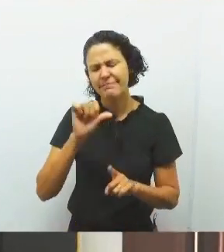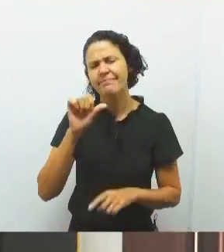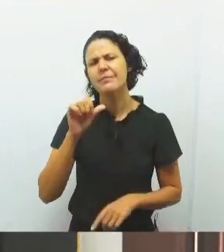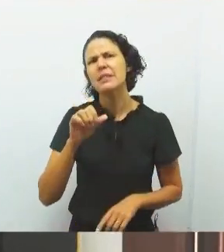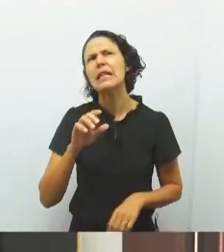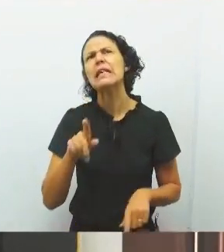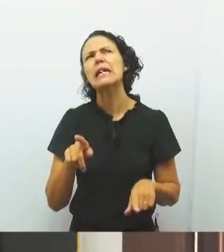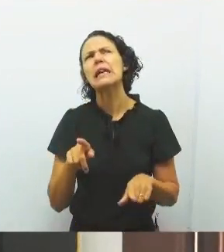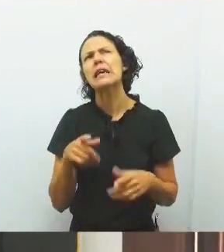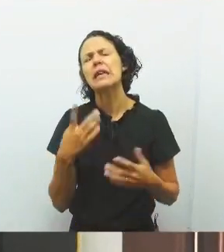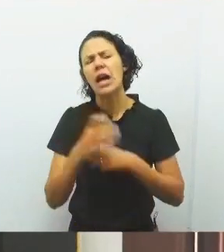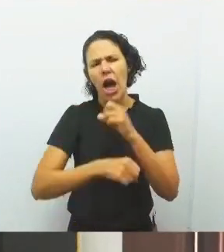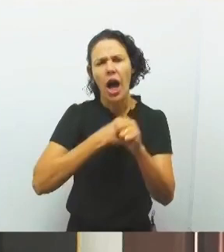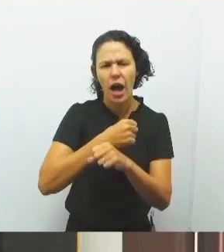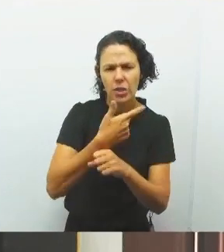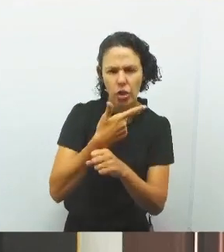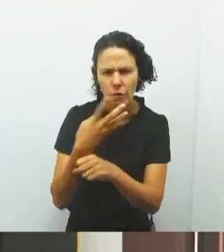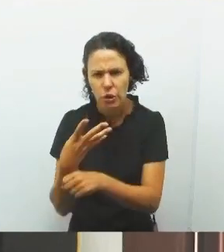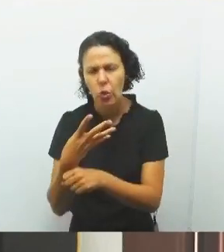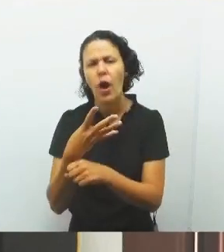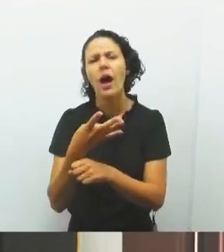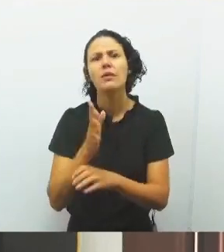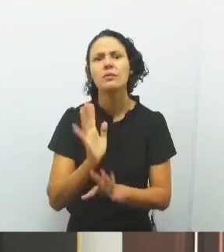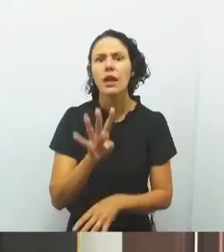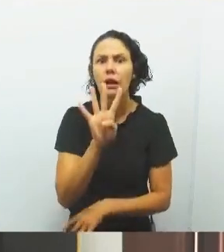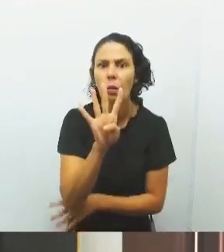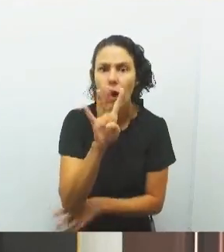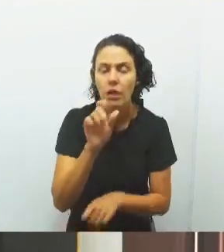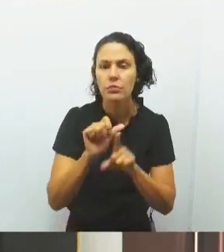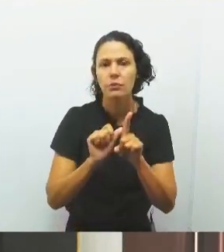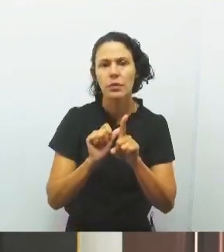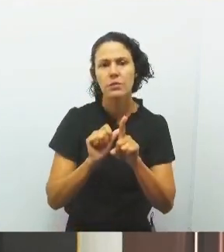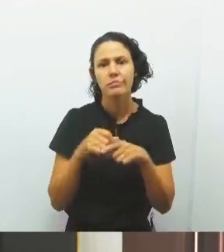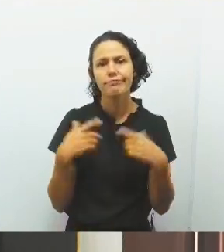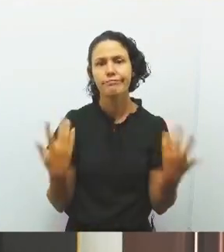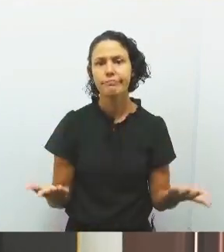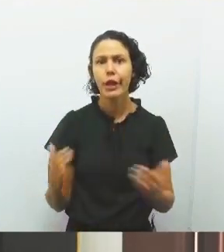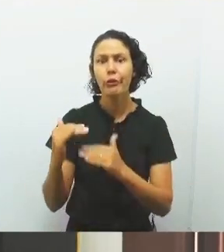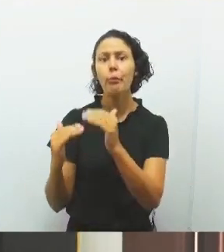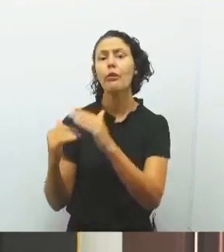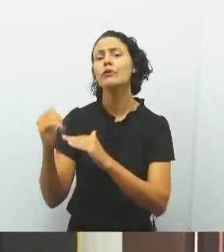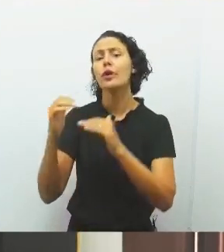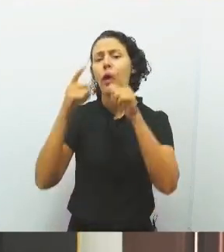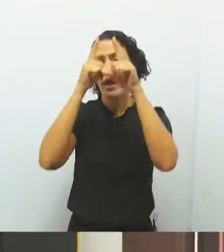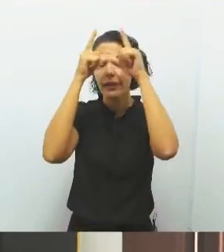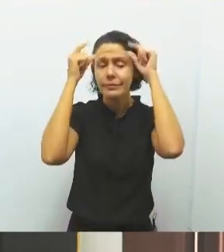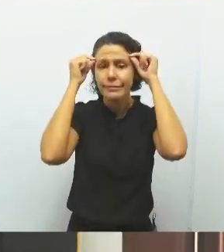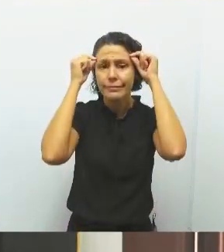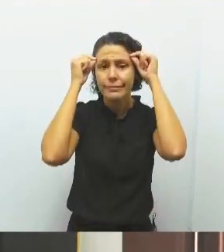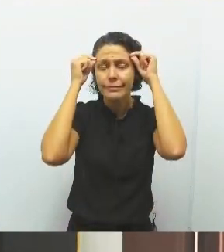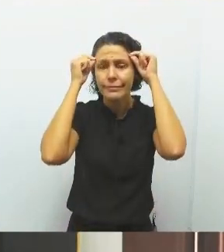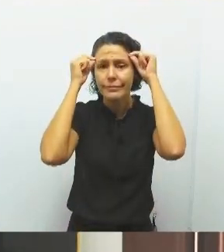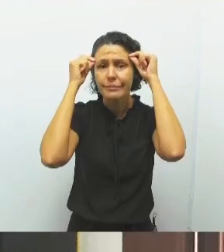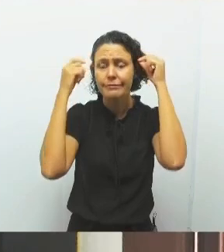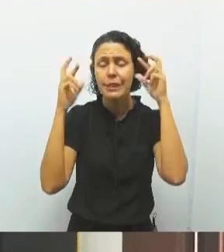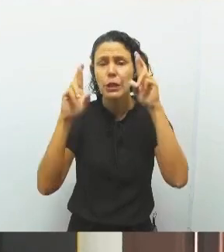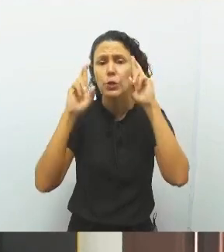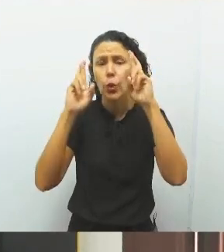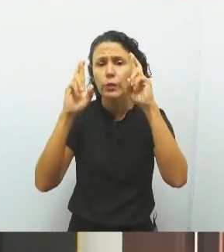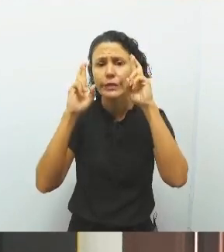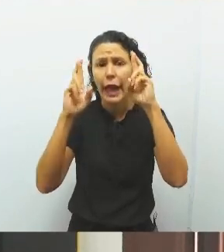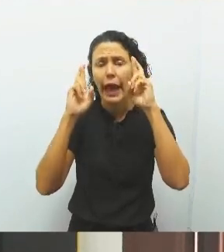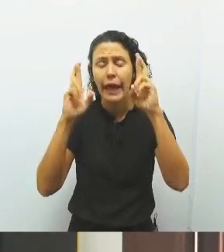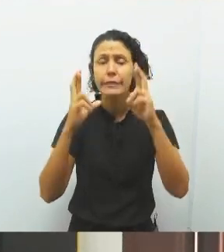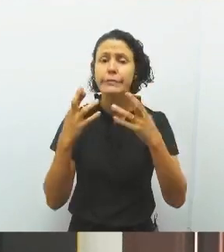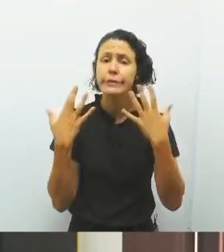do do ano de 2024 e esses profissionais estão na esperança de receber o que